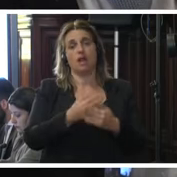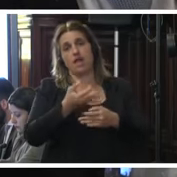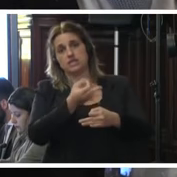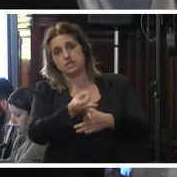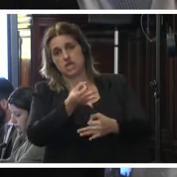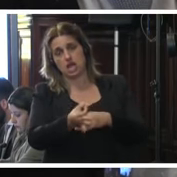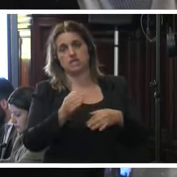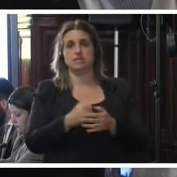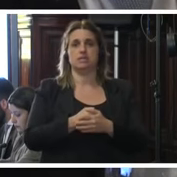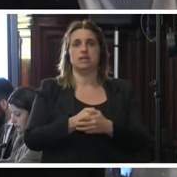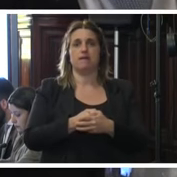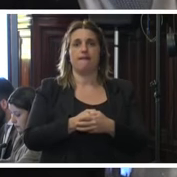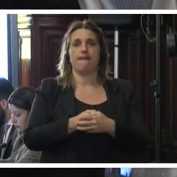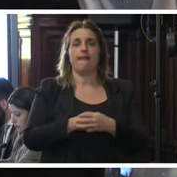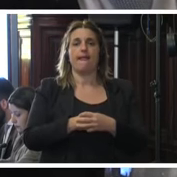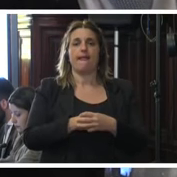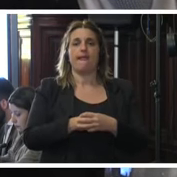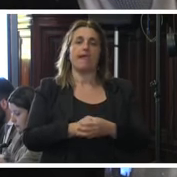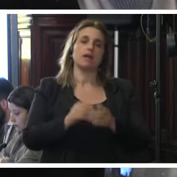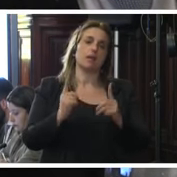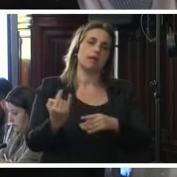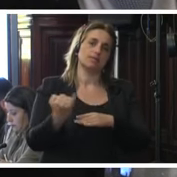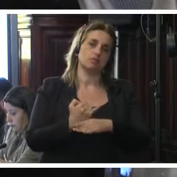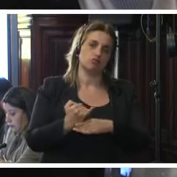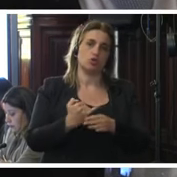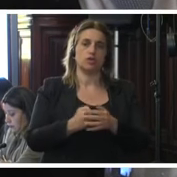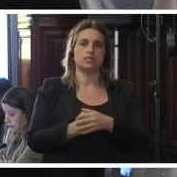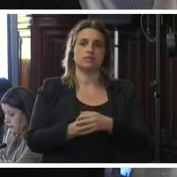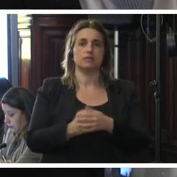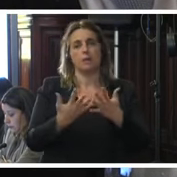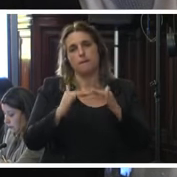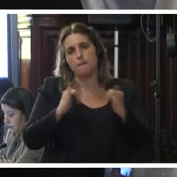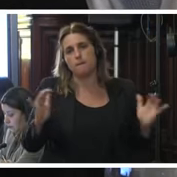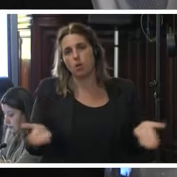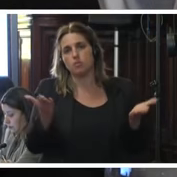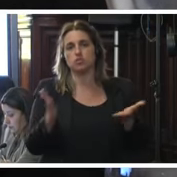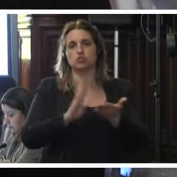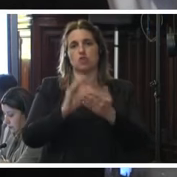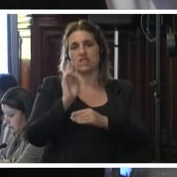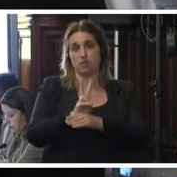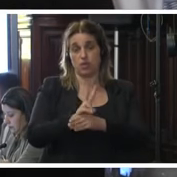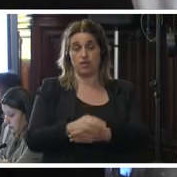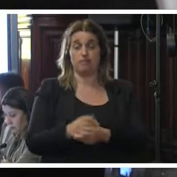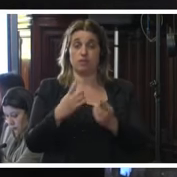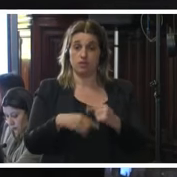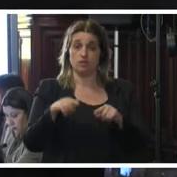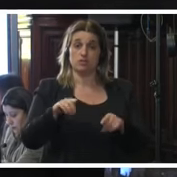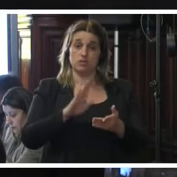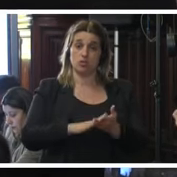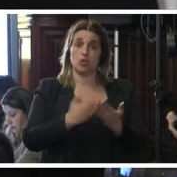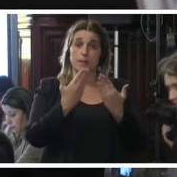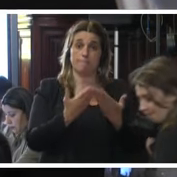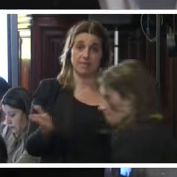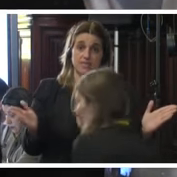instituições de segurança. Outro ponto a destacar, dentro da materialização do princípio de respeito à vida, é a busca